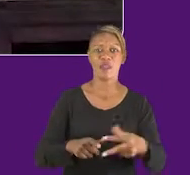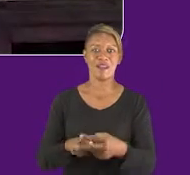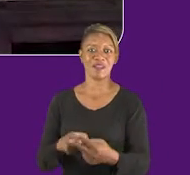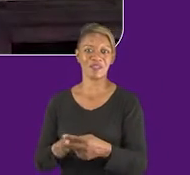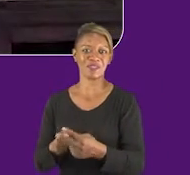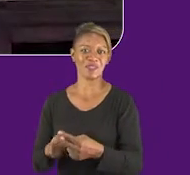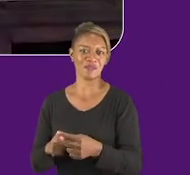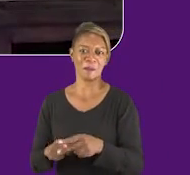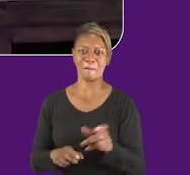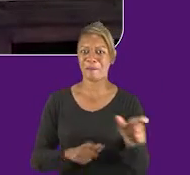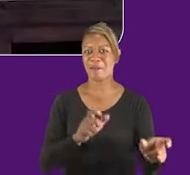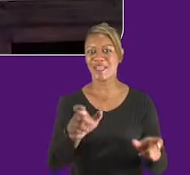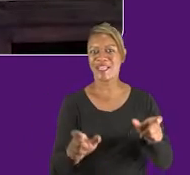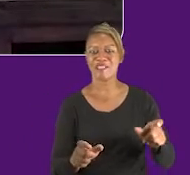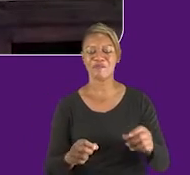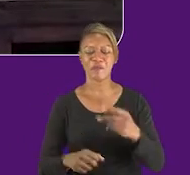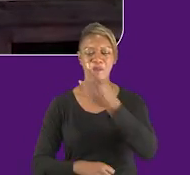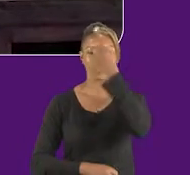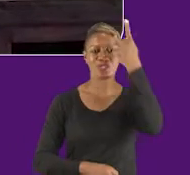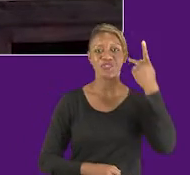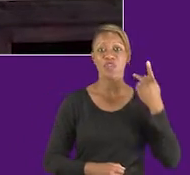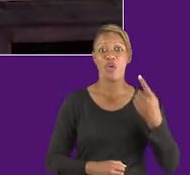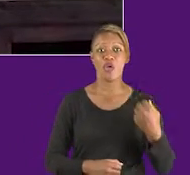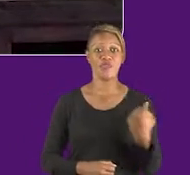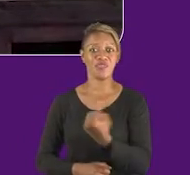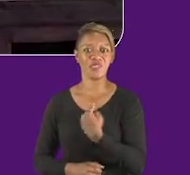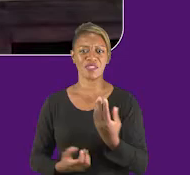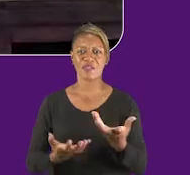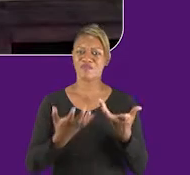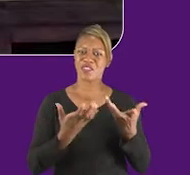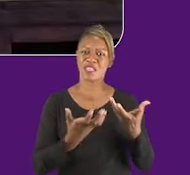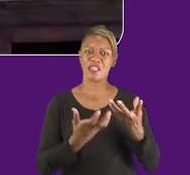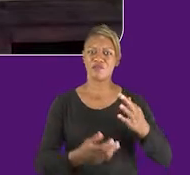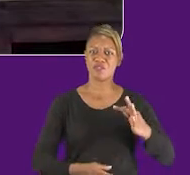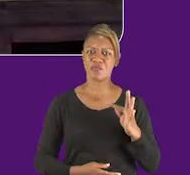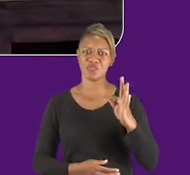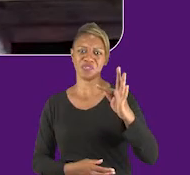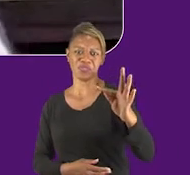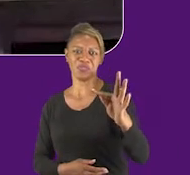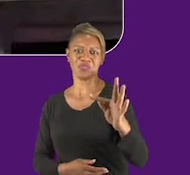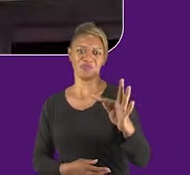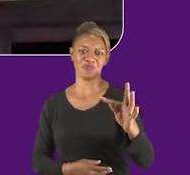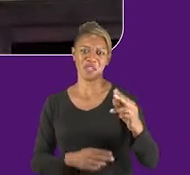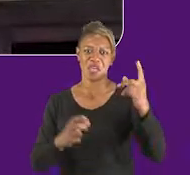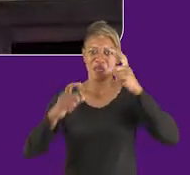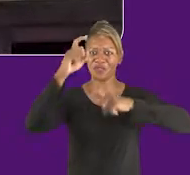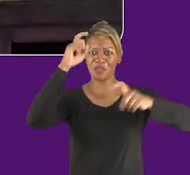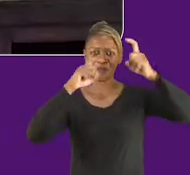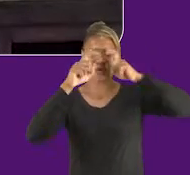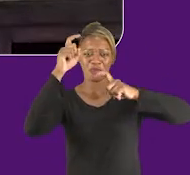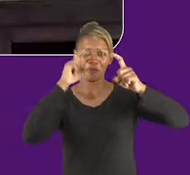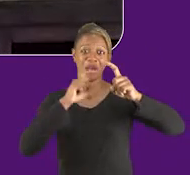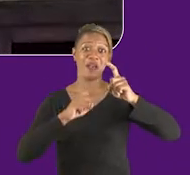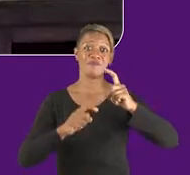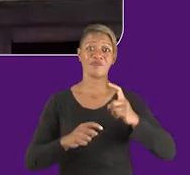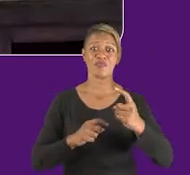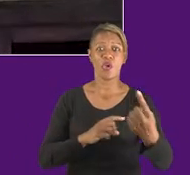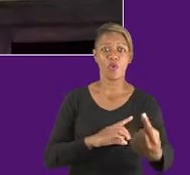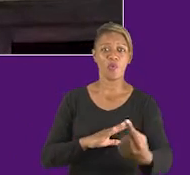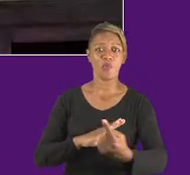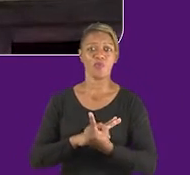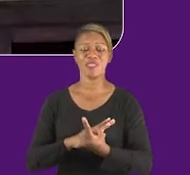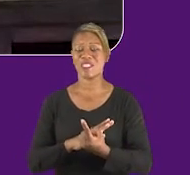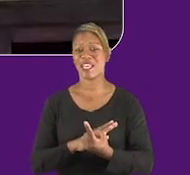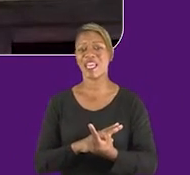para aquela pessoa não é Nossa queremos isso né cada vez mais nos importamos em algo próximo é